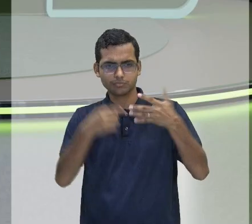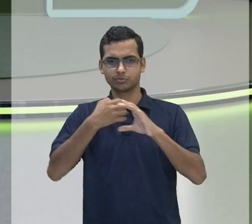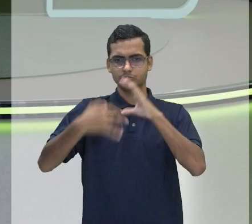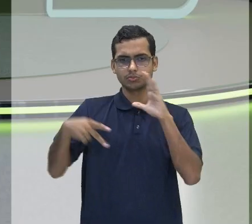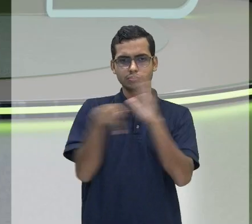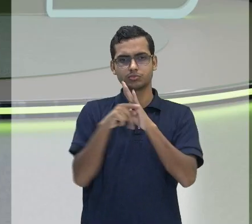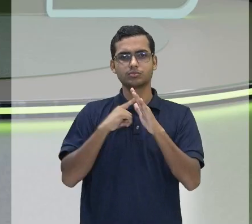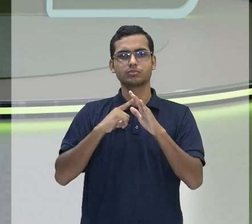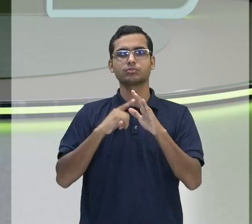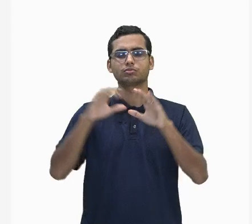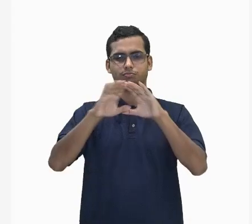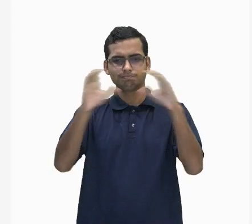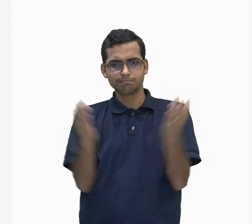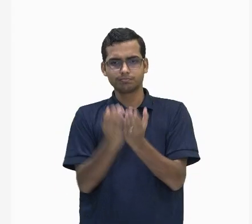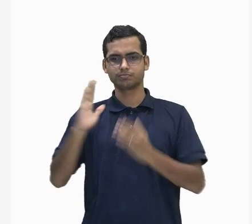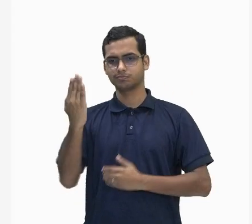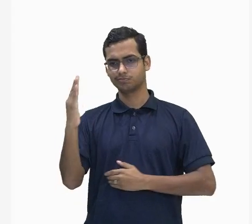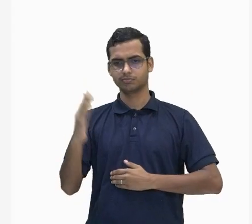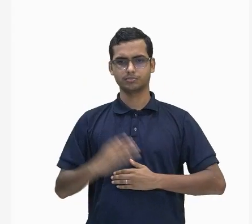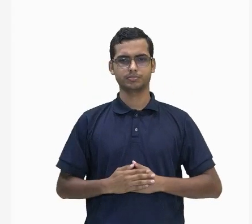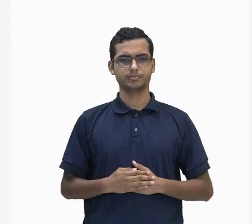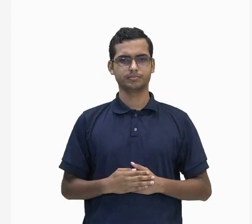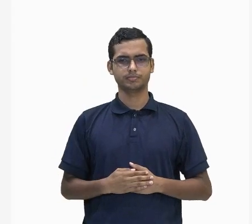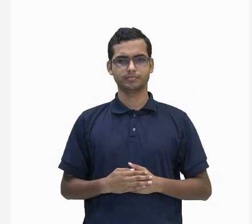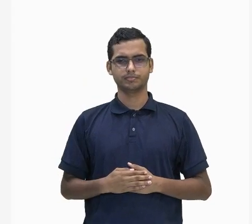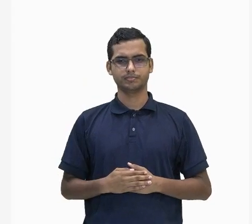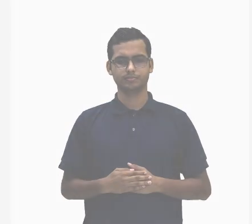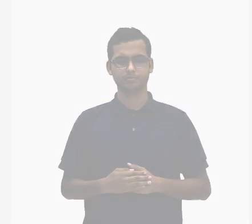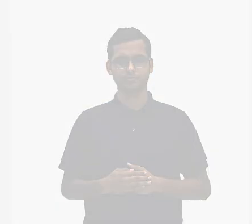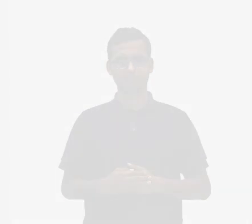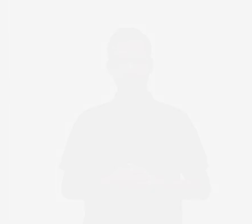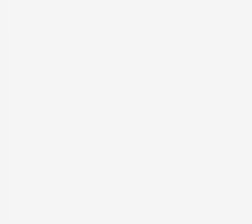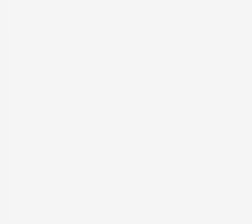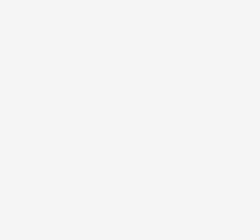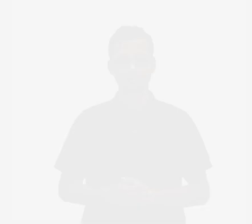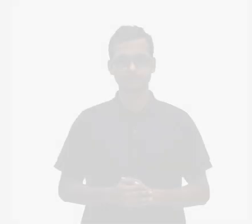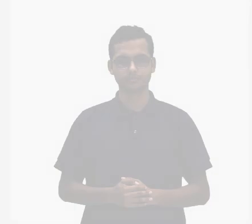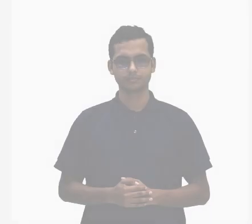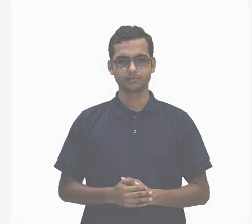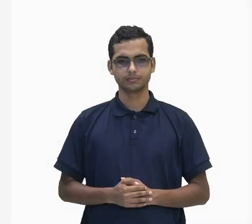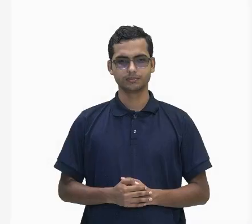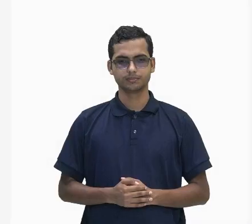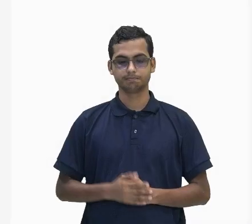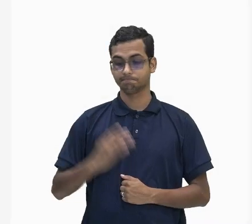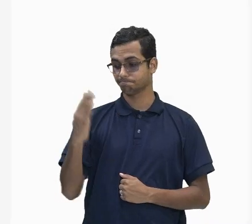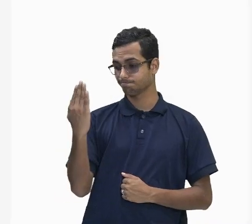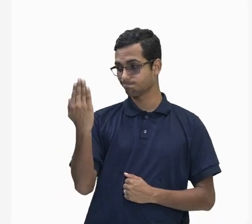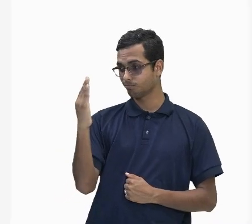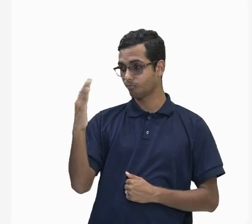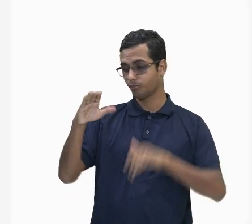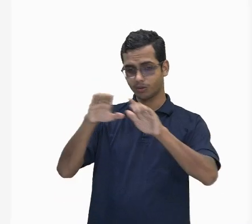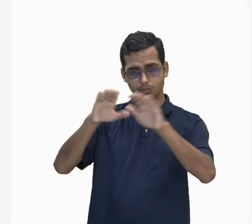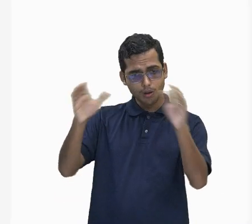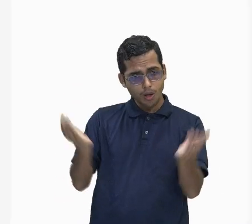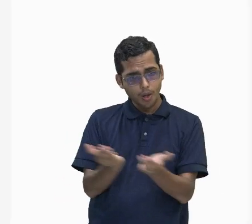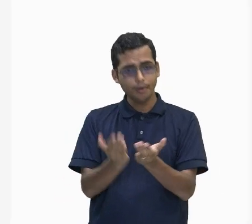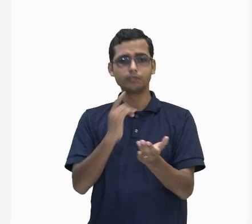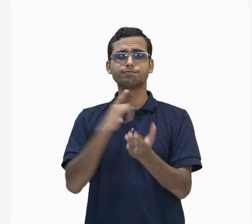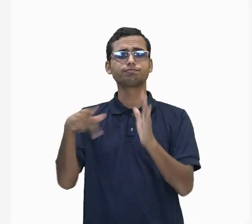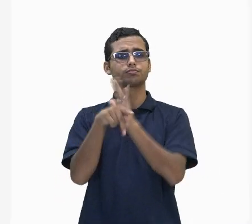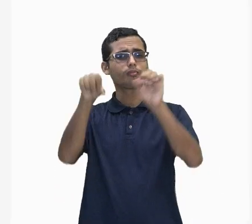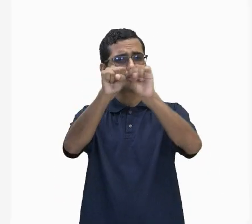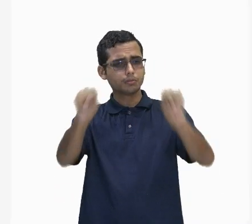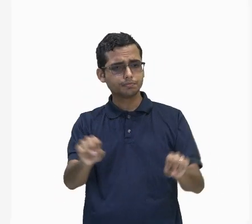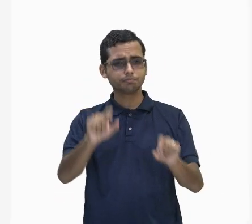características do espelho esférico. O espelho esférico é um sistema óptico que consegue conjugar a